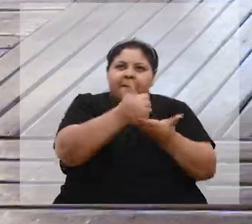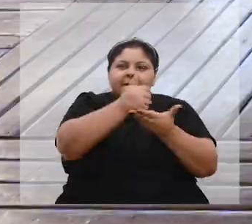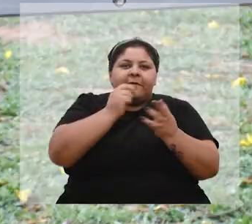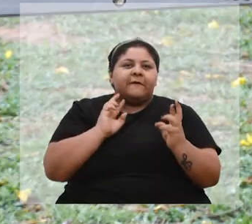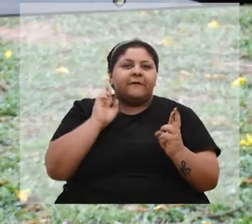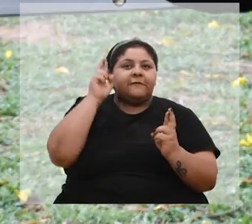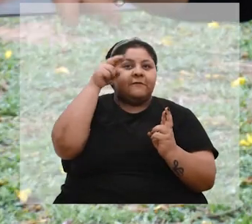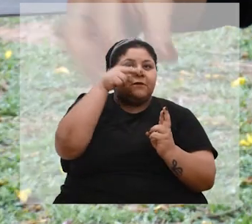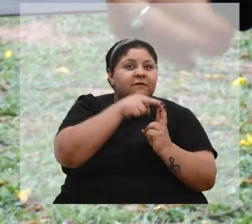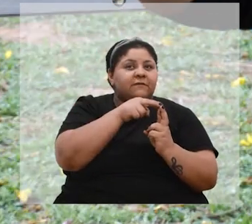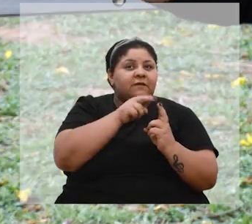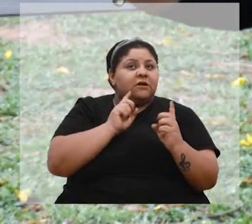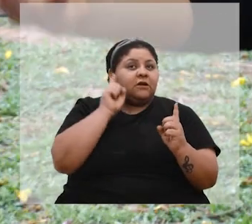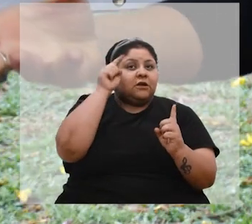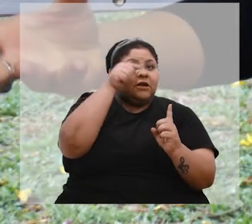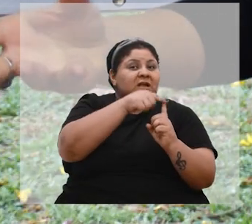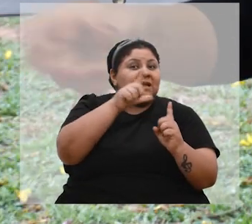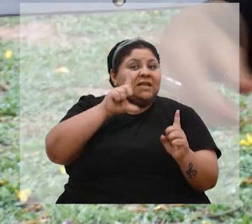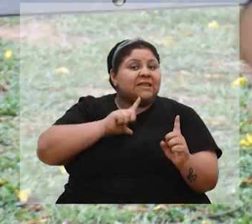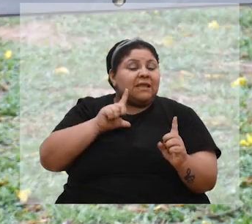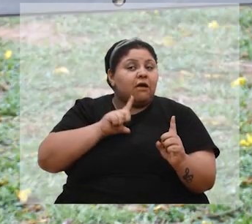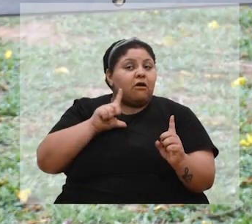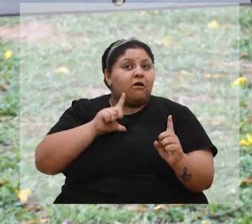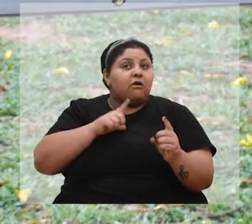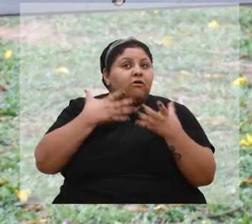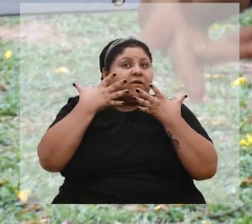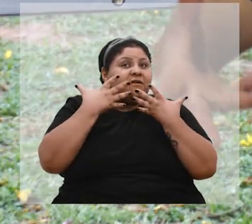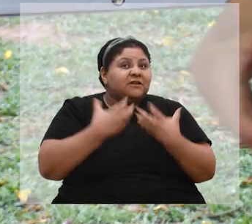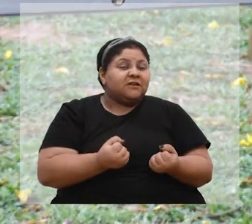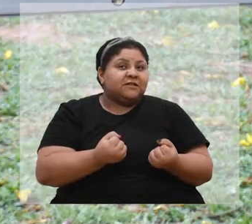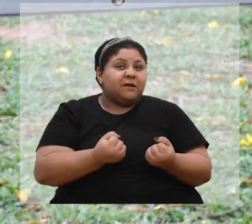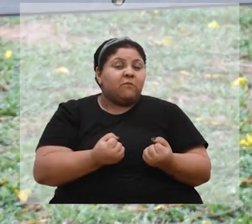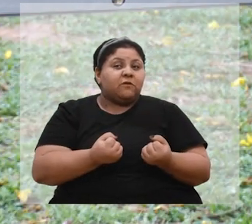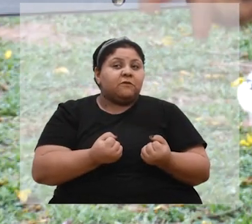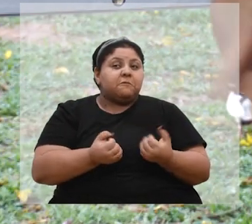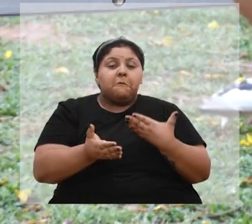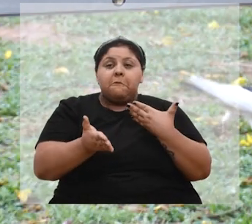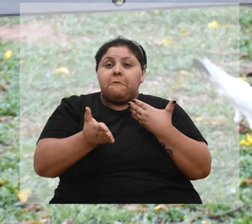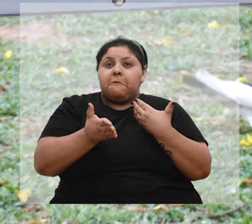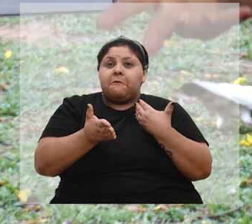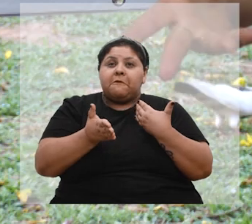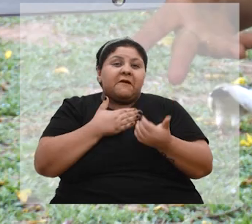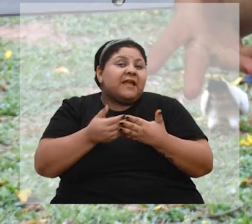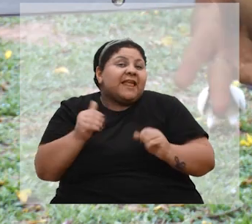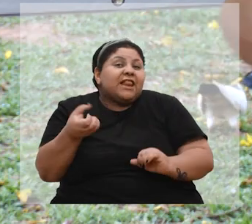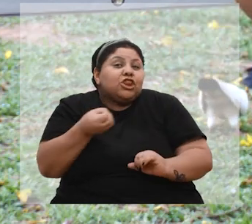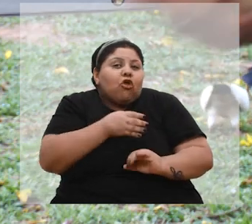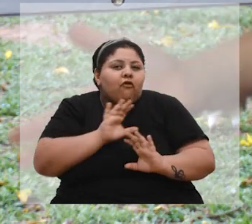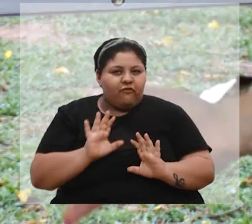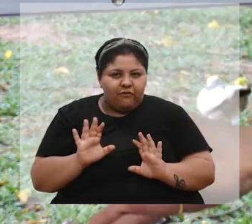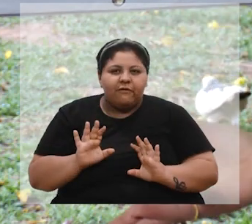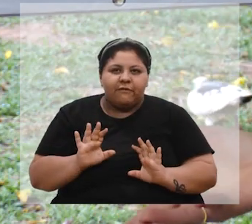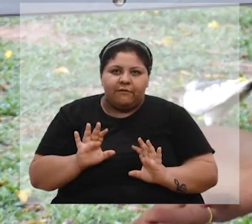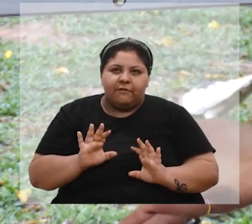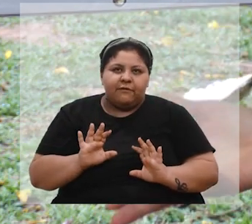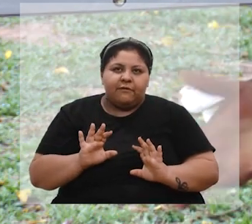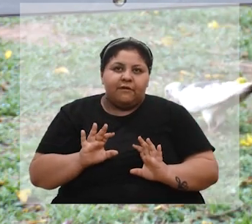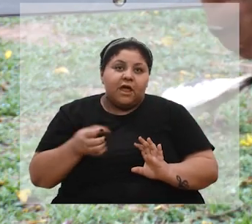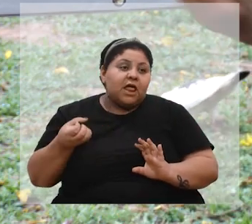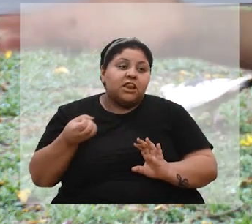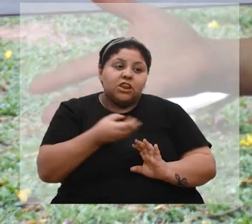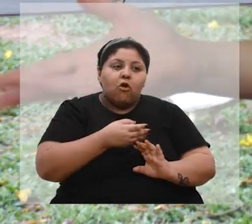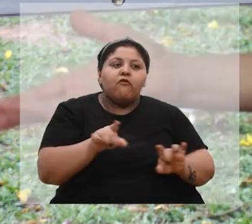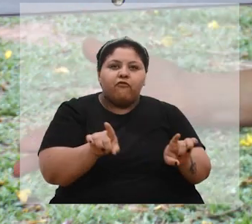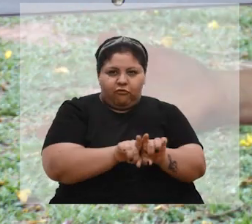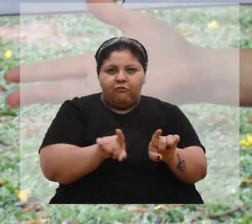desamparados em termos de referenciais e ideais, tendo que se haver com uma invenção de alguma coisa que é nova.